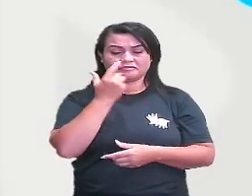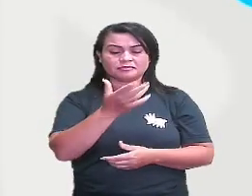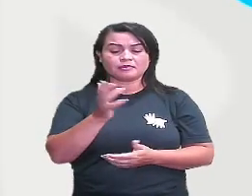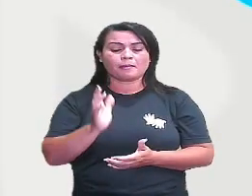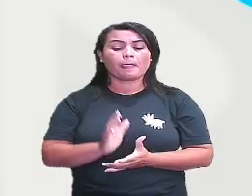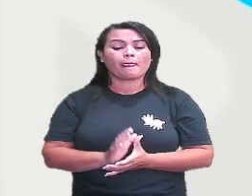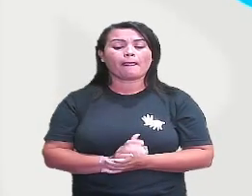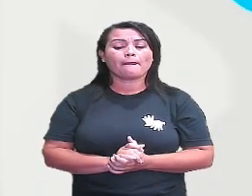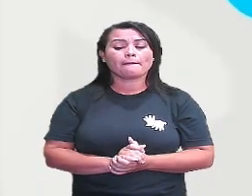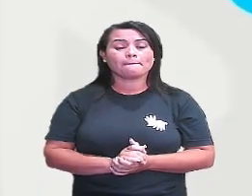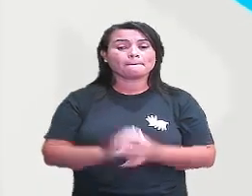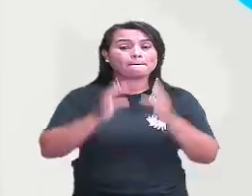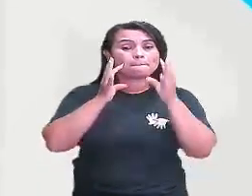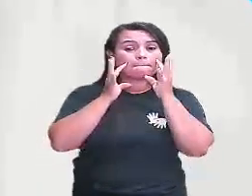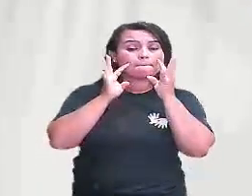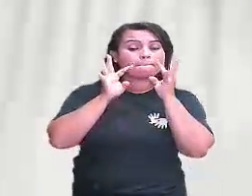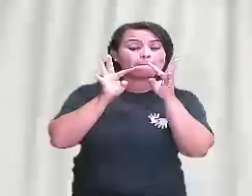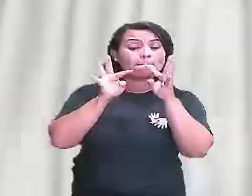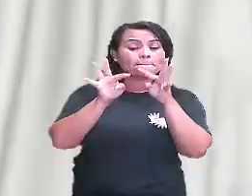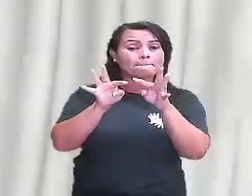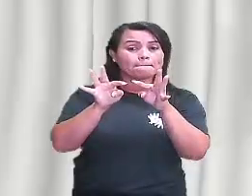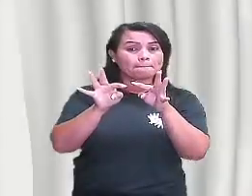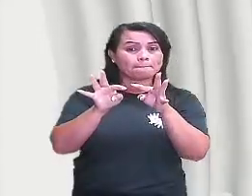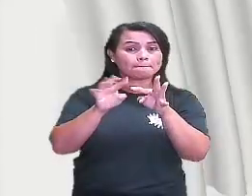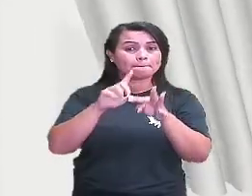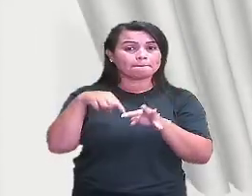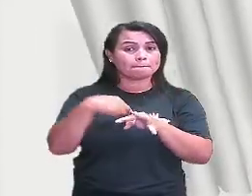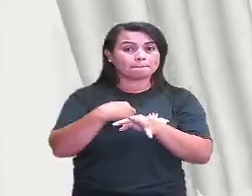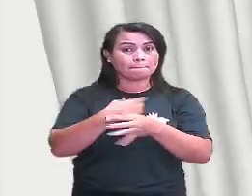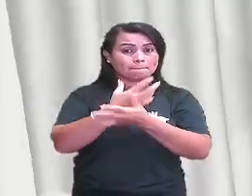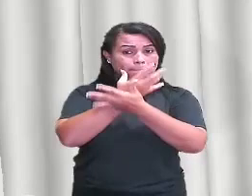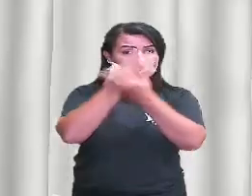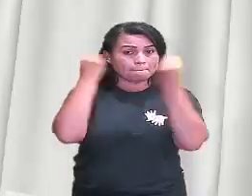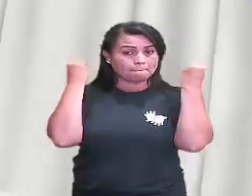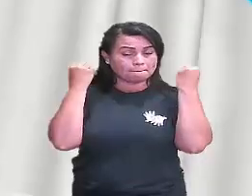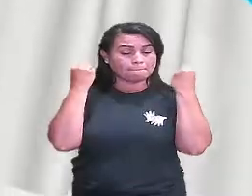Então, ó, presta bem atenção para a gente não se perder.